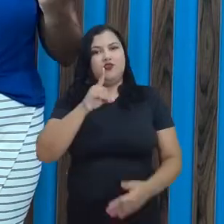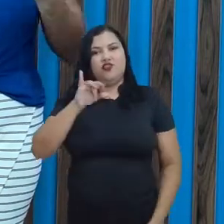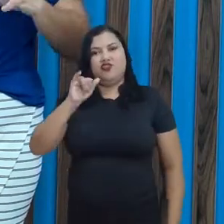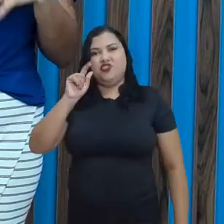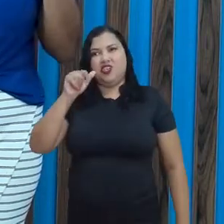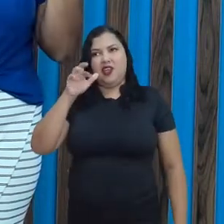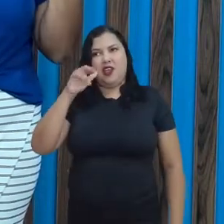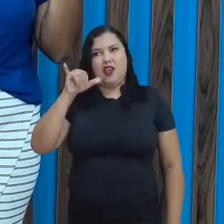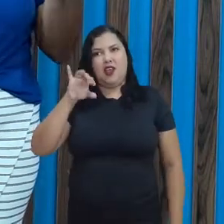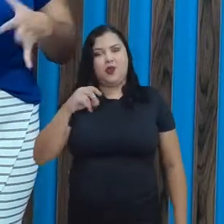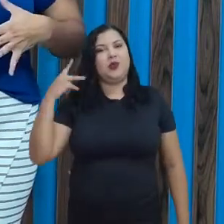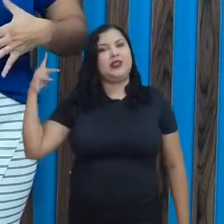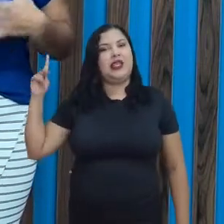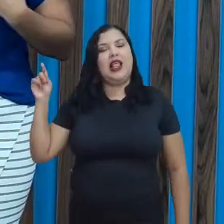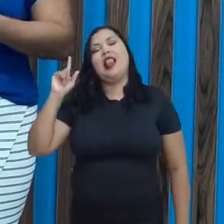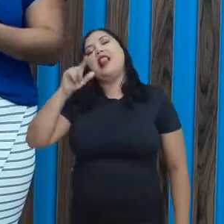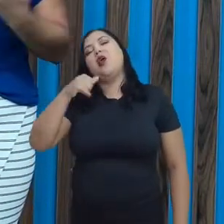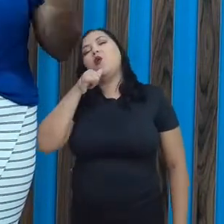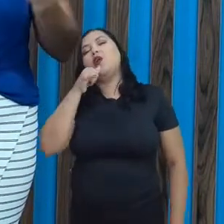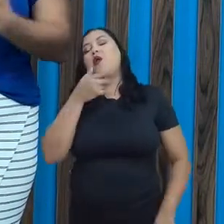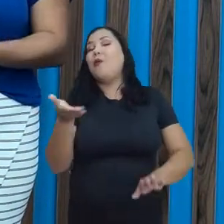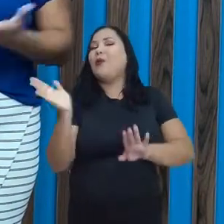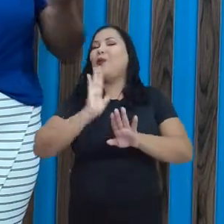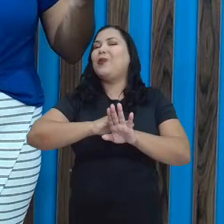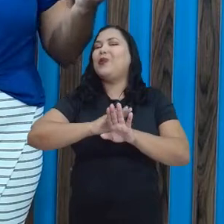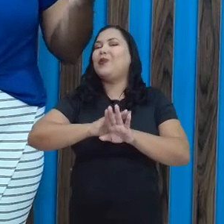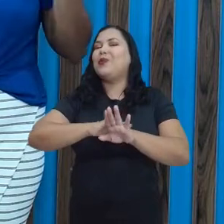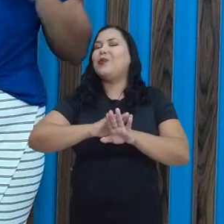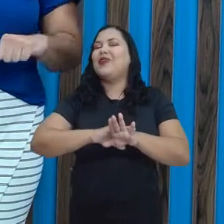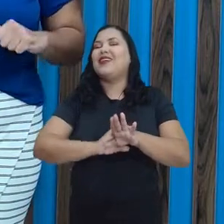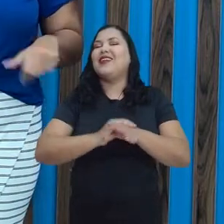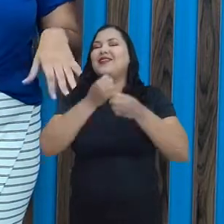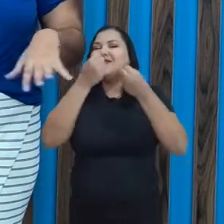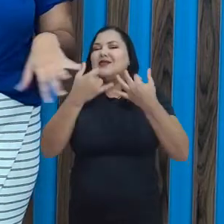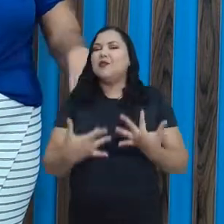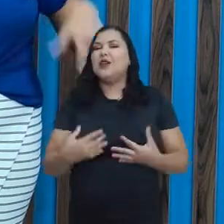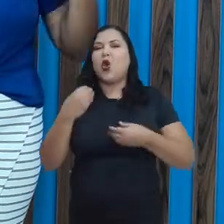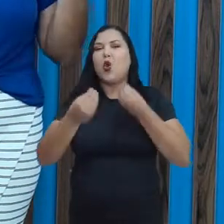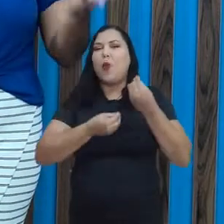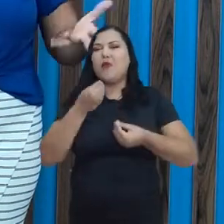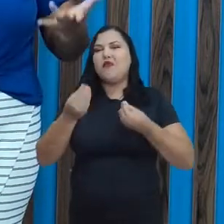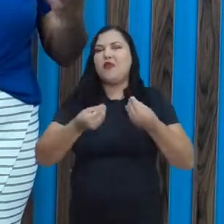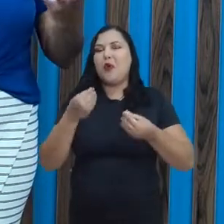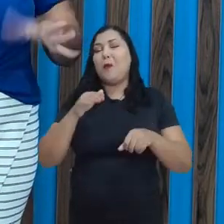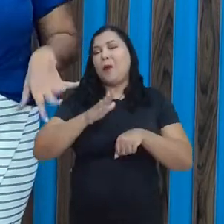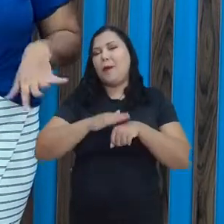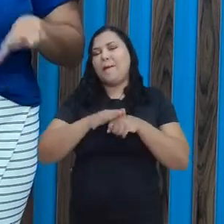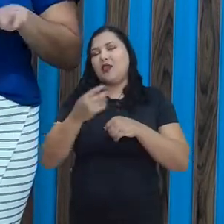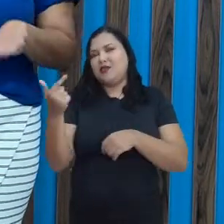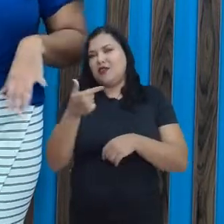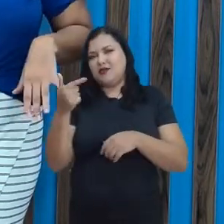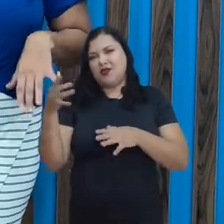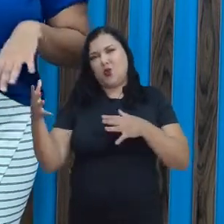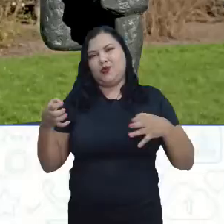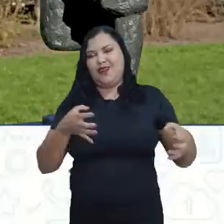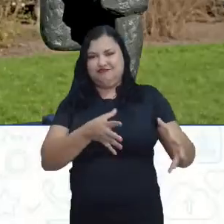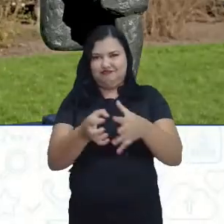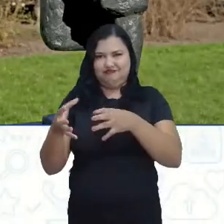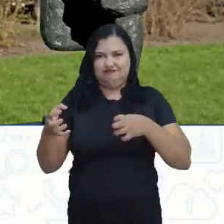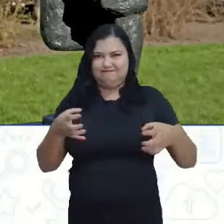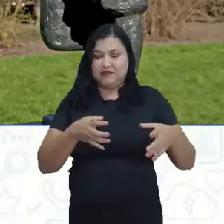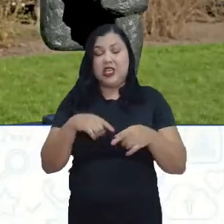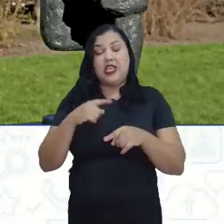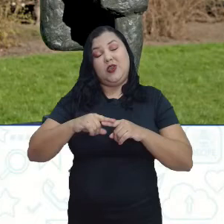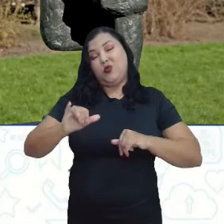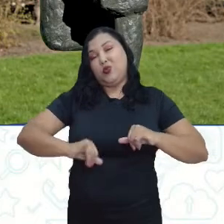relatos, né, dos bastidores do nazismo, da Segunda Guerra, né, dessa perseguição aos judeus. Então, ó, Anne Frank foi